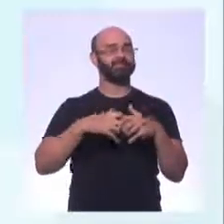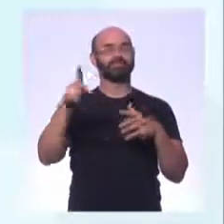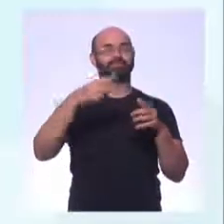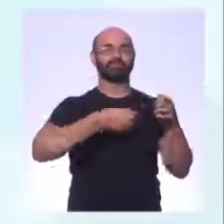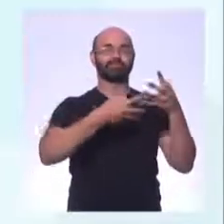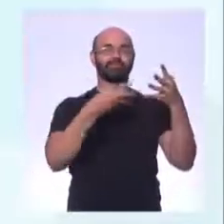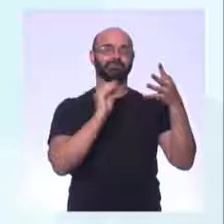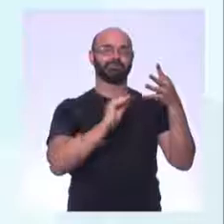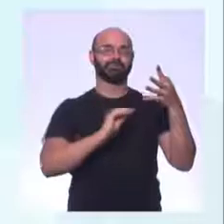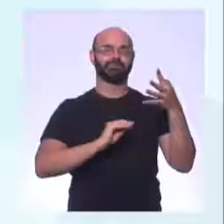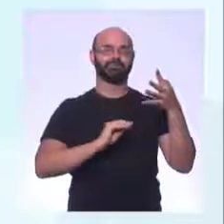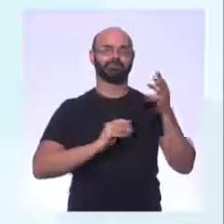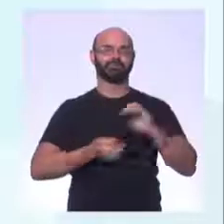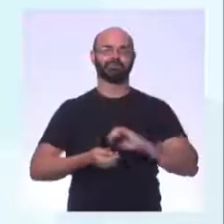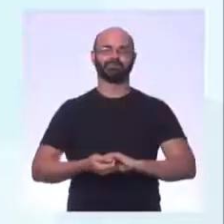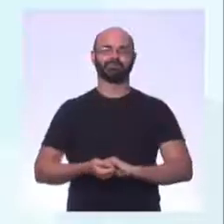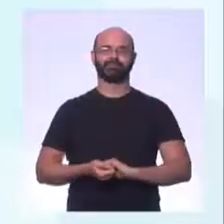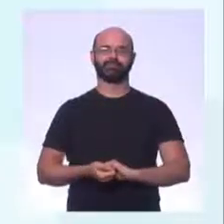nosso chat.